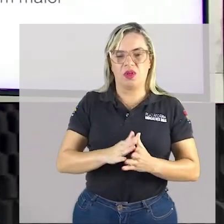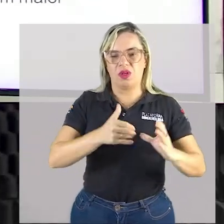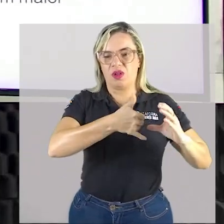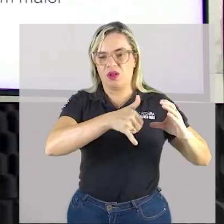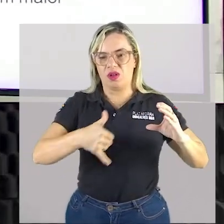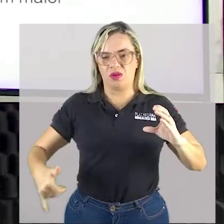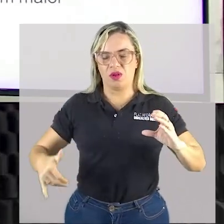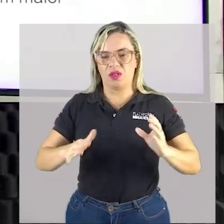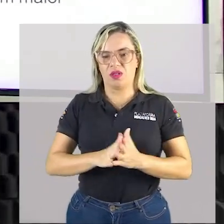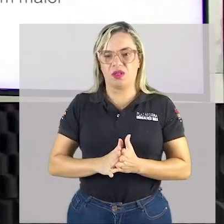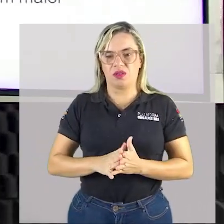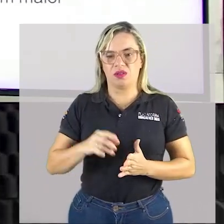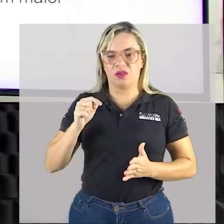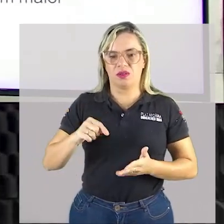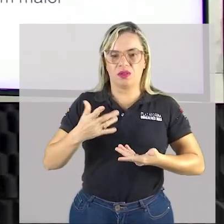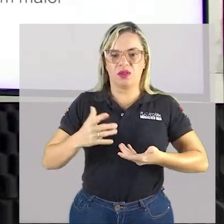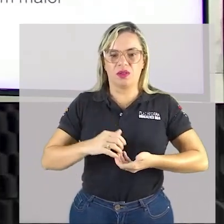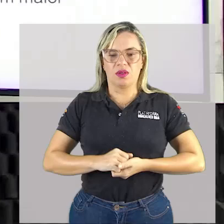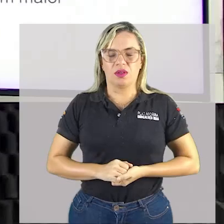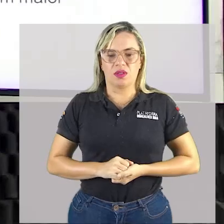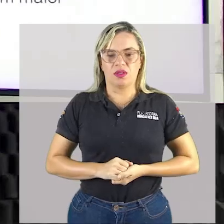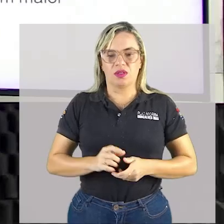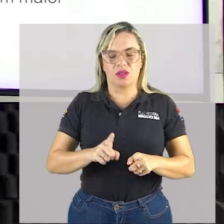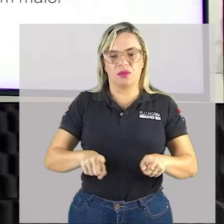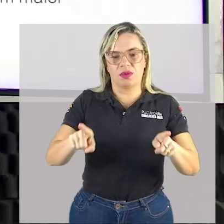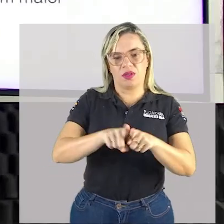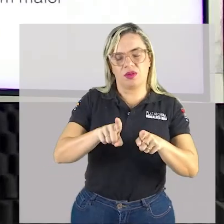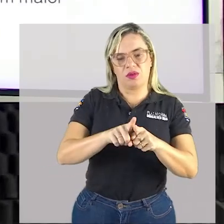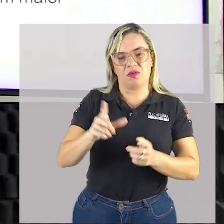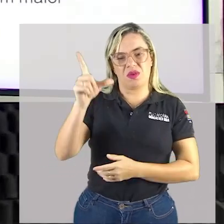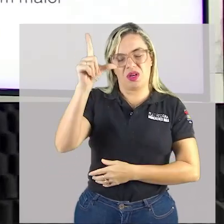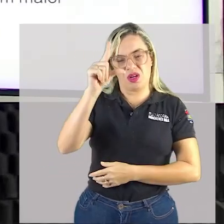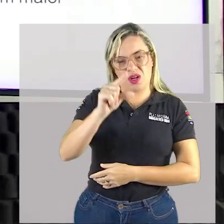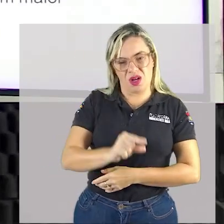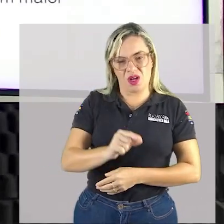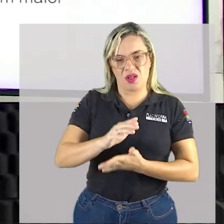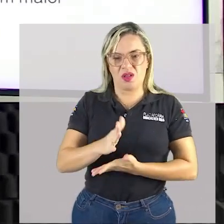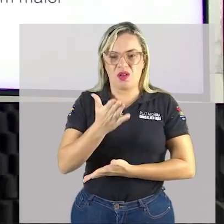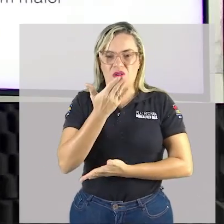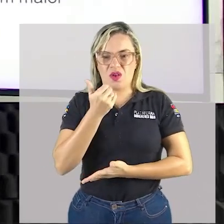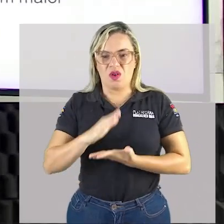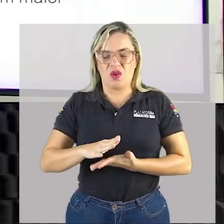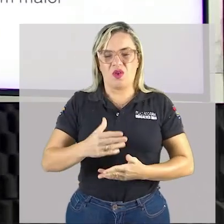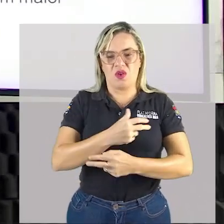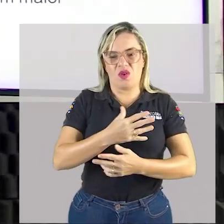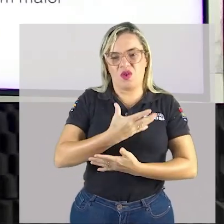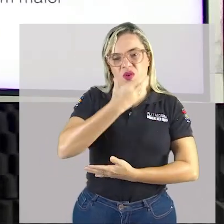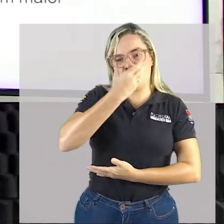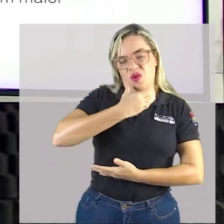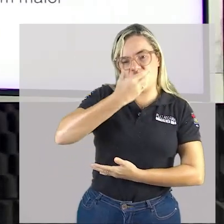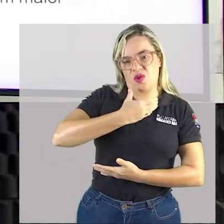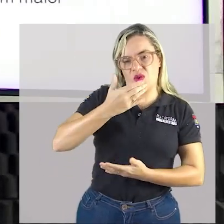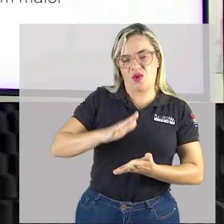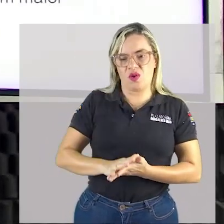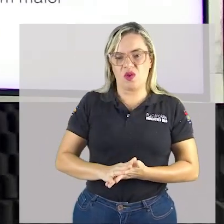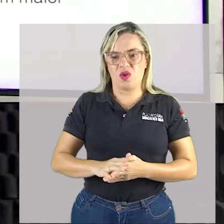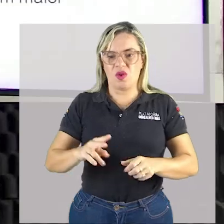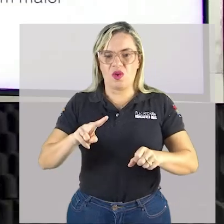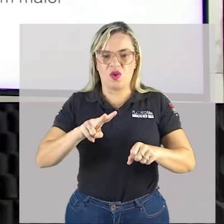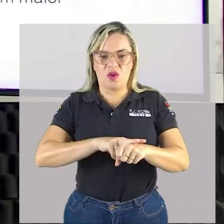sal e carboidratos, bem como o baixo consumo de frutas e outros